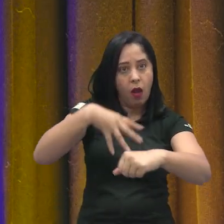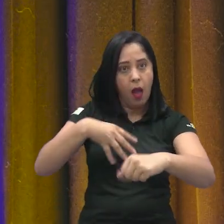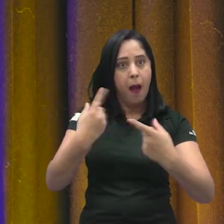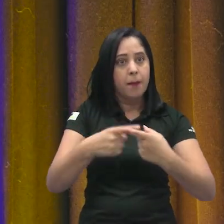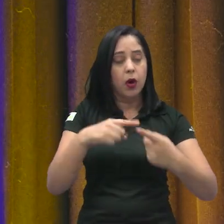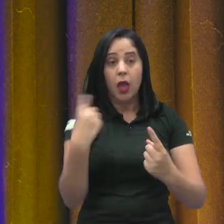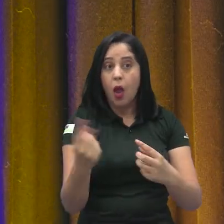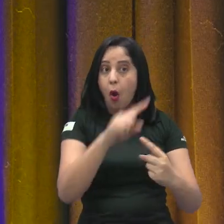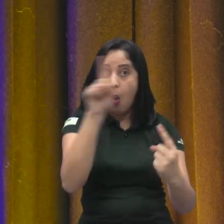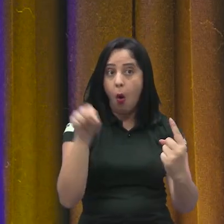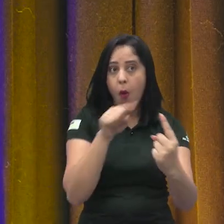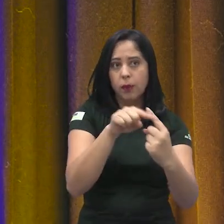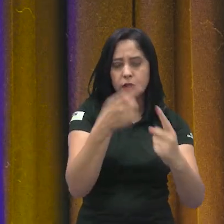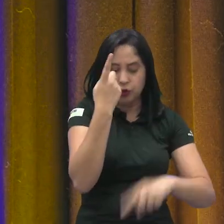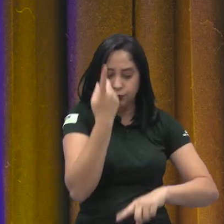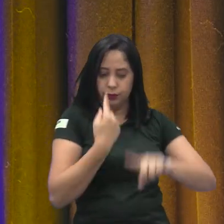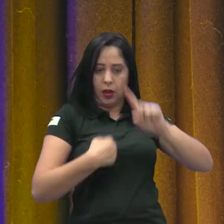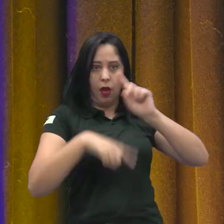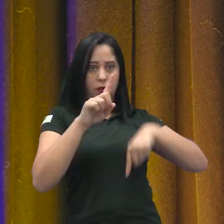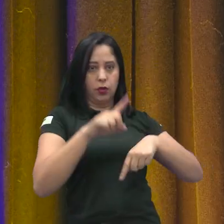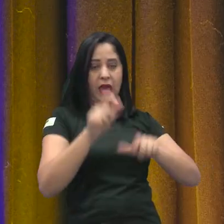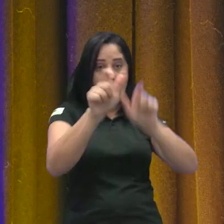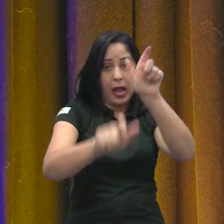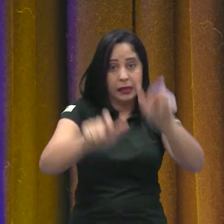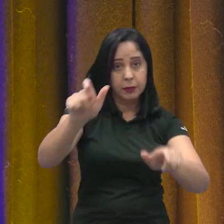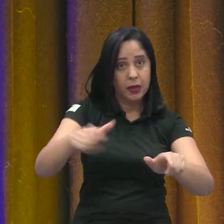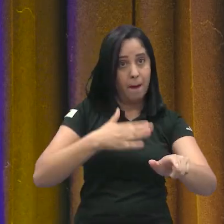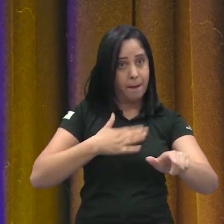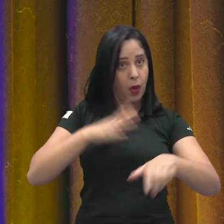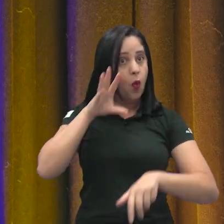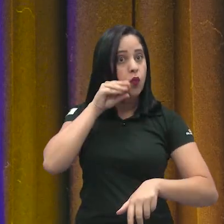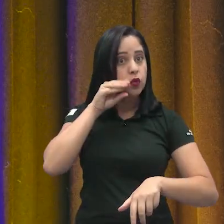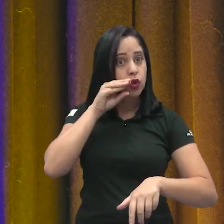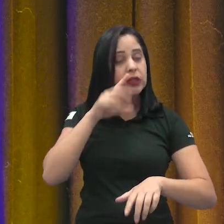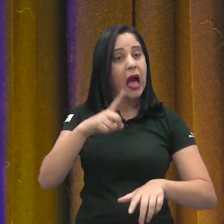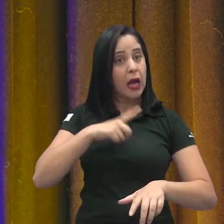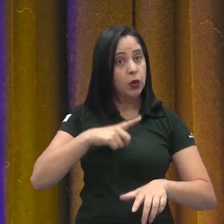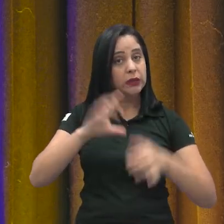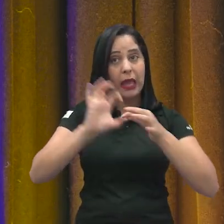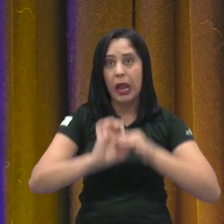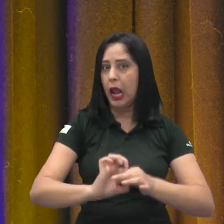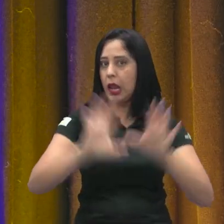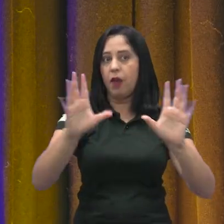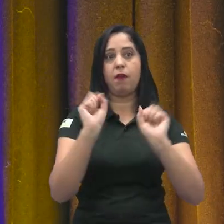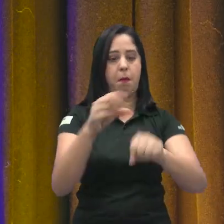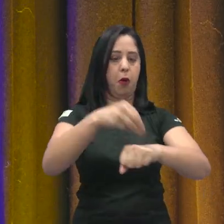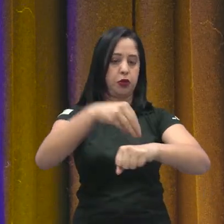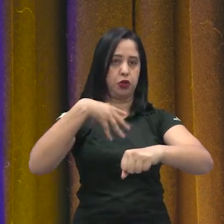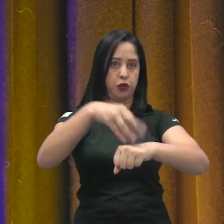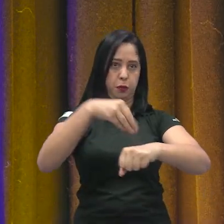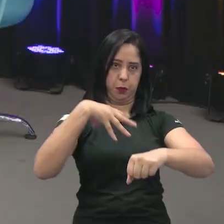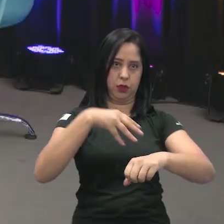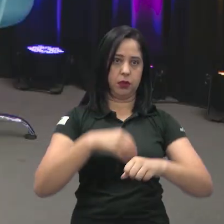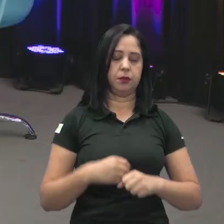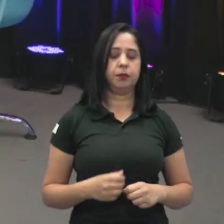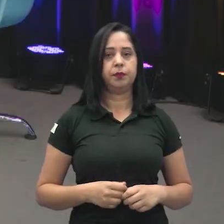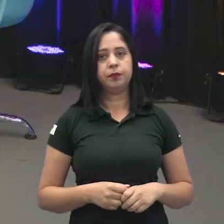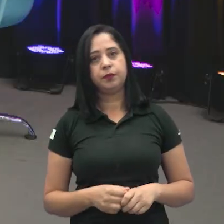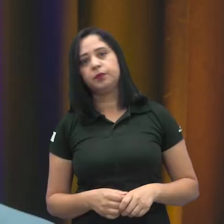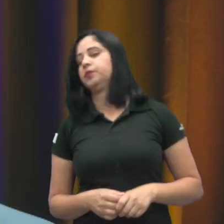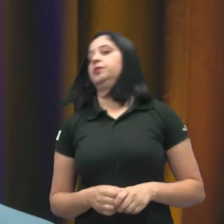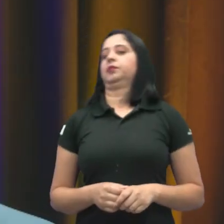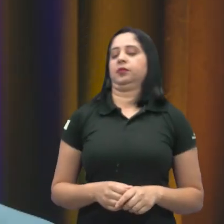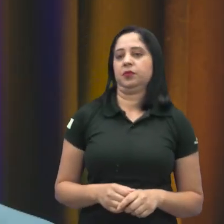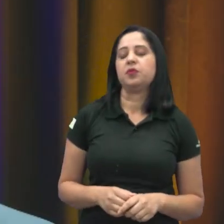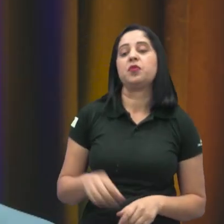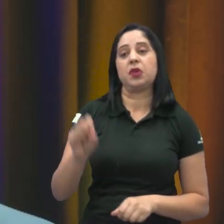têm porta aberta lá dentro da clínica junto conosco para trazer ideias e fazer com que nós façamos melhor o que nós já fazemos bem. E isso faz parte